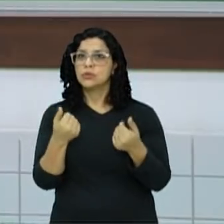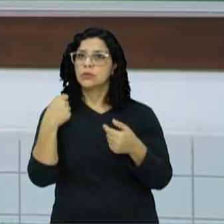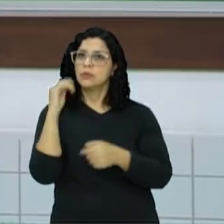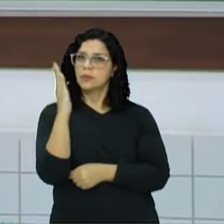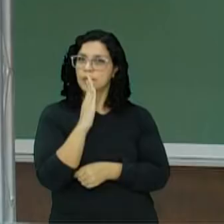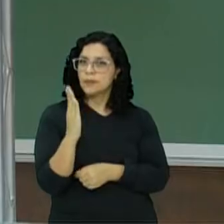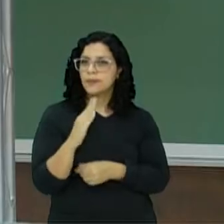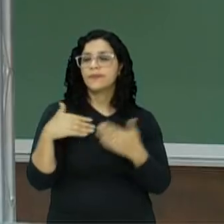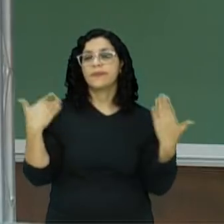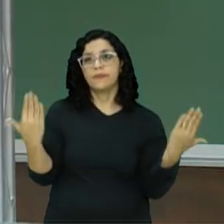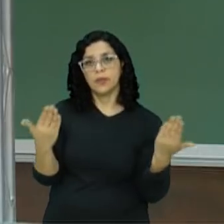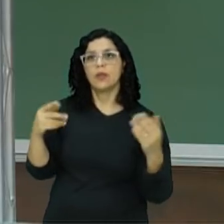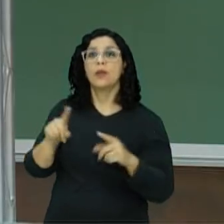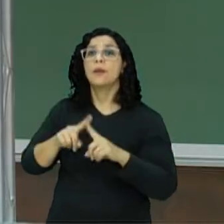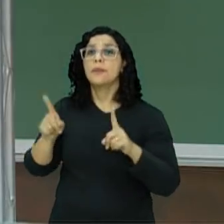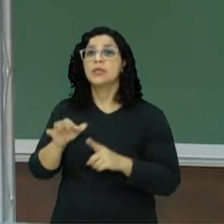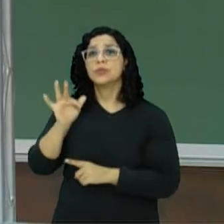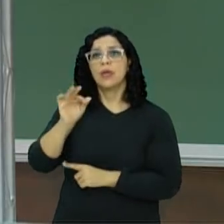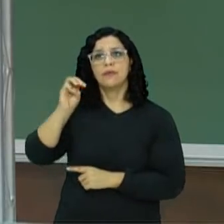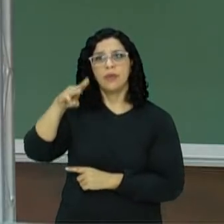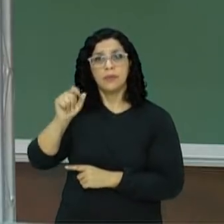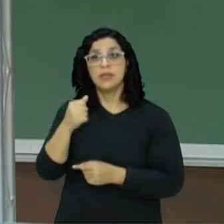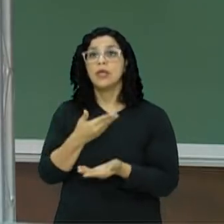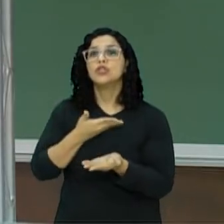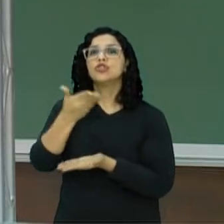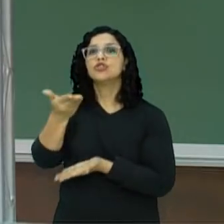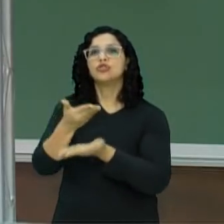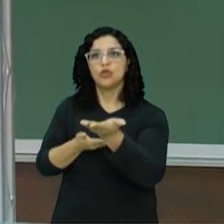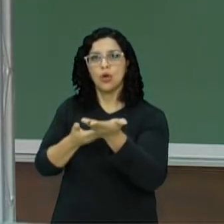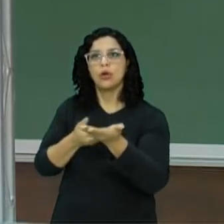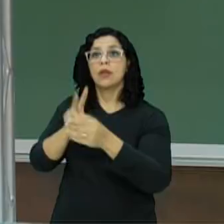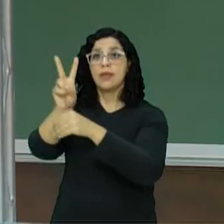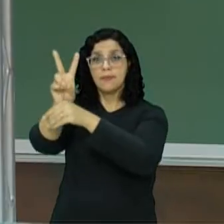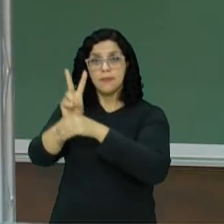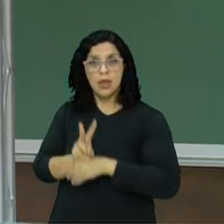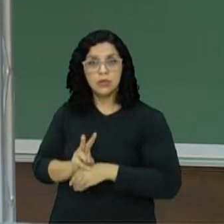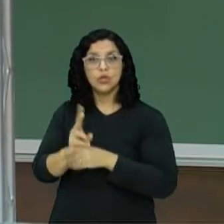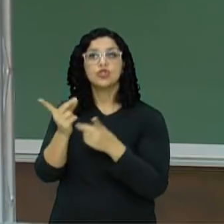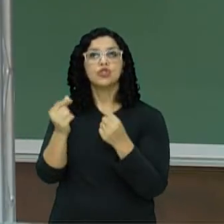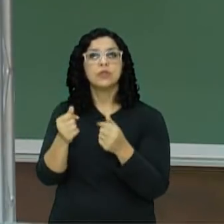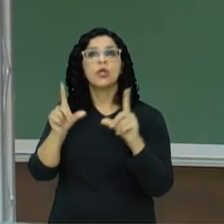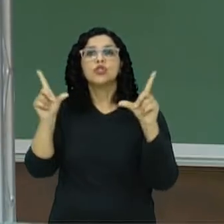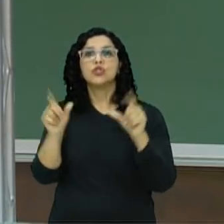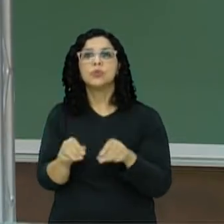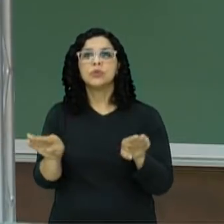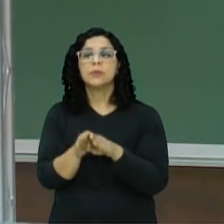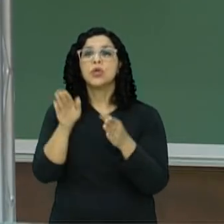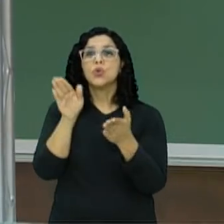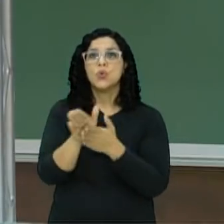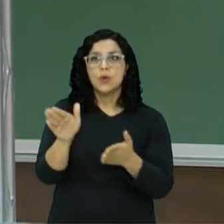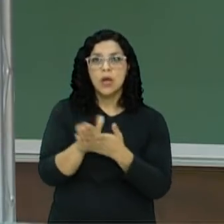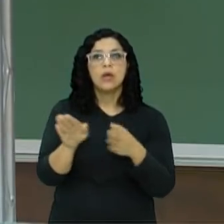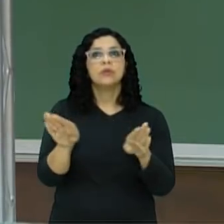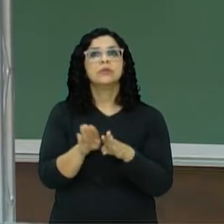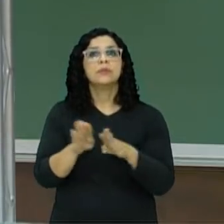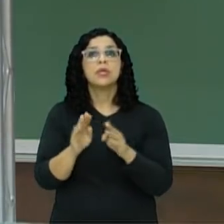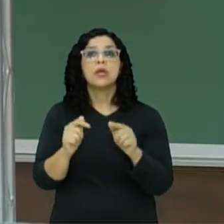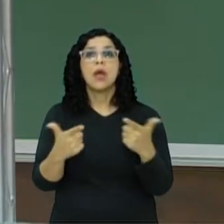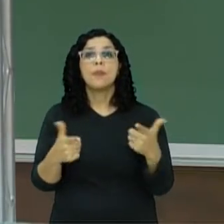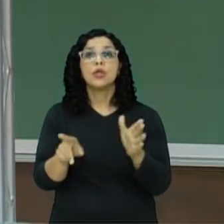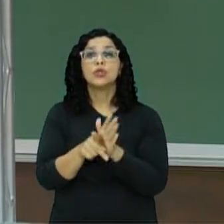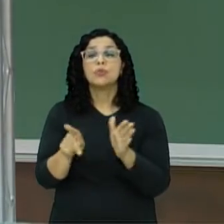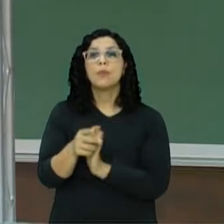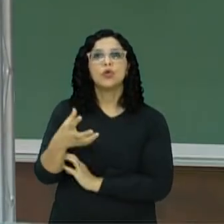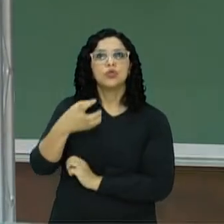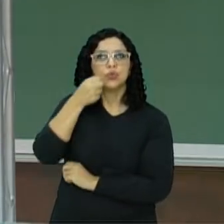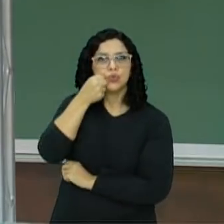ao Brasil. Mas o FMI exigiu, em troca desse empréstimo, diminuição nos gastos e aumento da